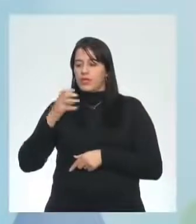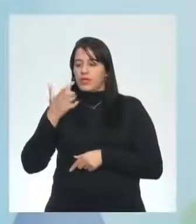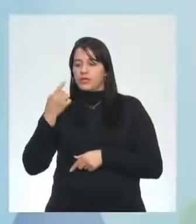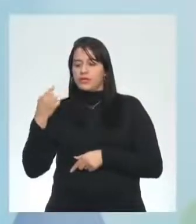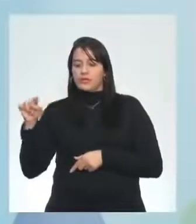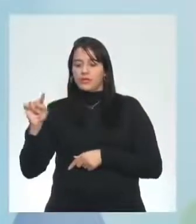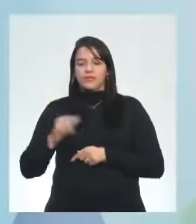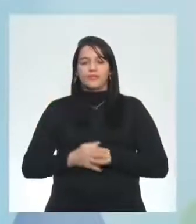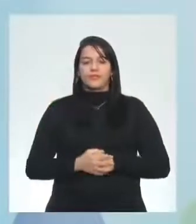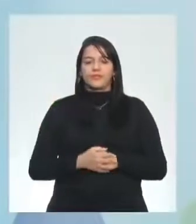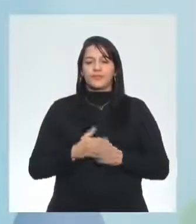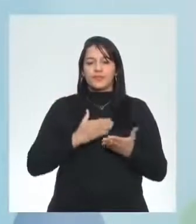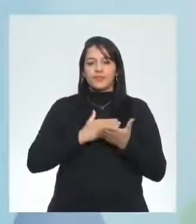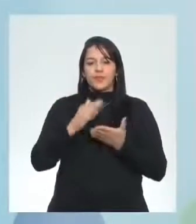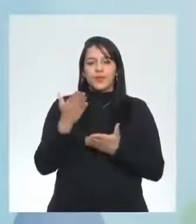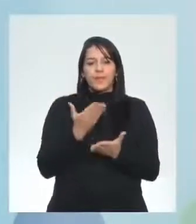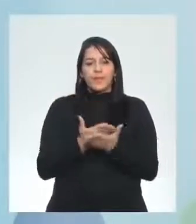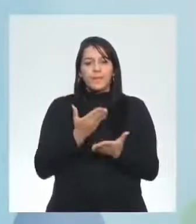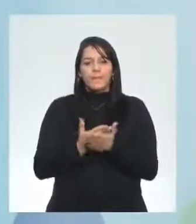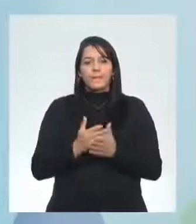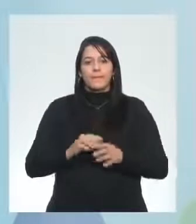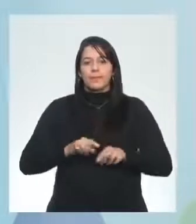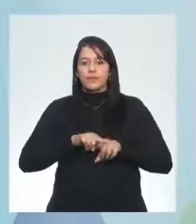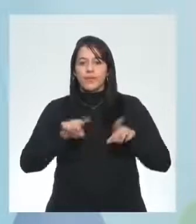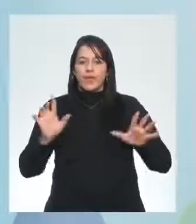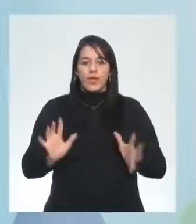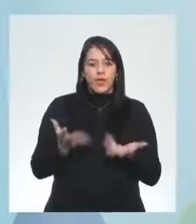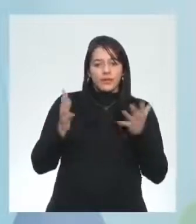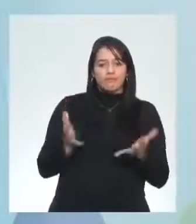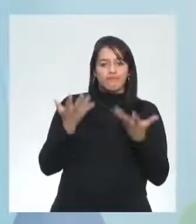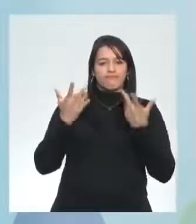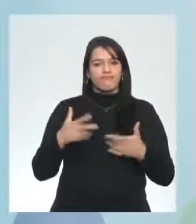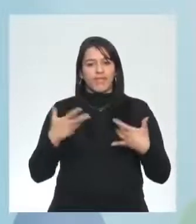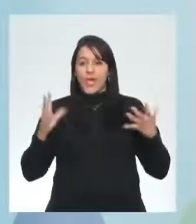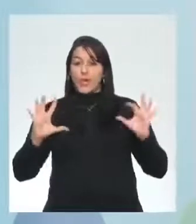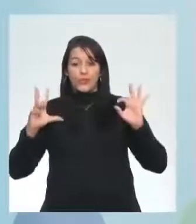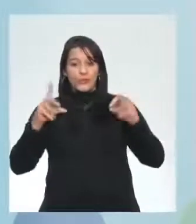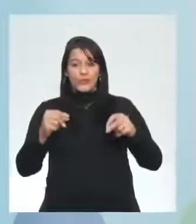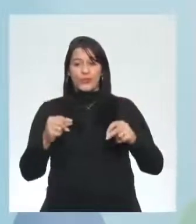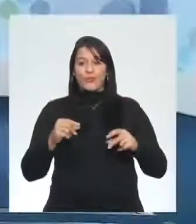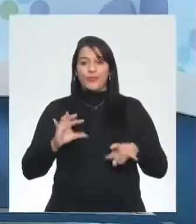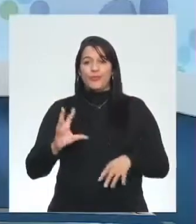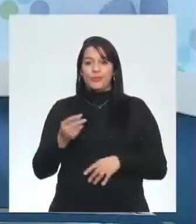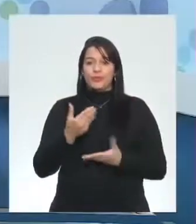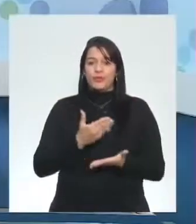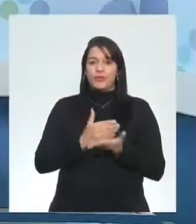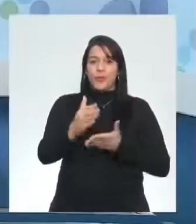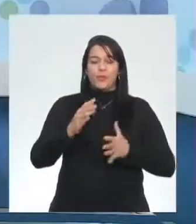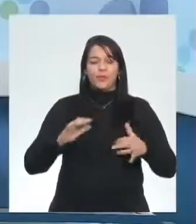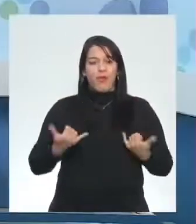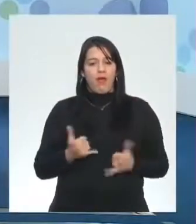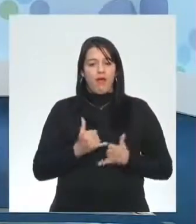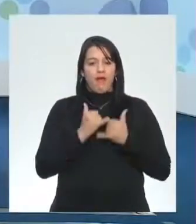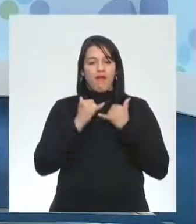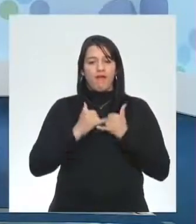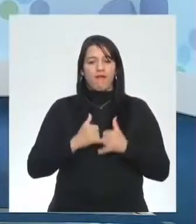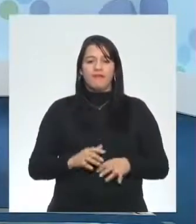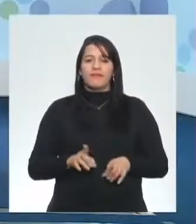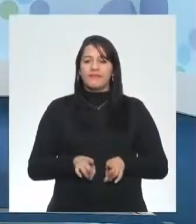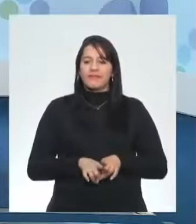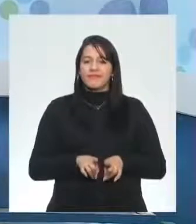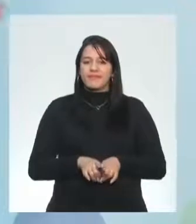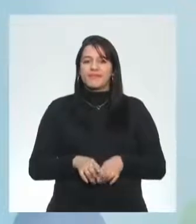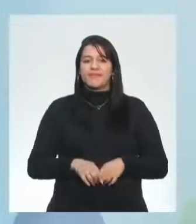então, começar a nossa aula já com um pique total, né, Giba? Para a gente já começar... Vamos começar com energia aí. Exato, começando